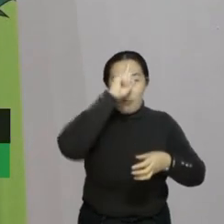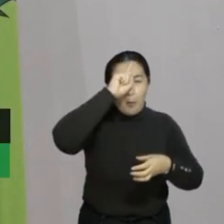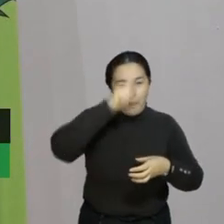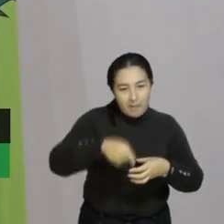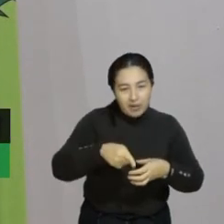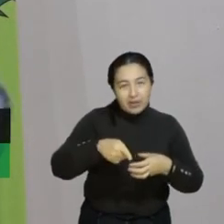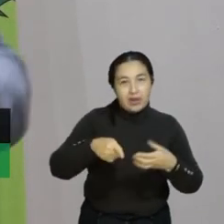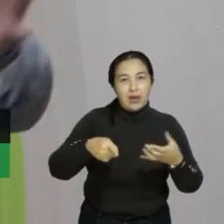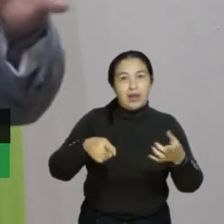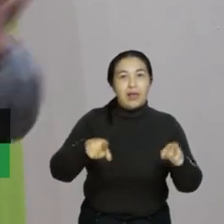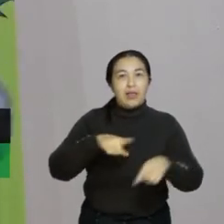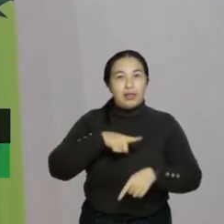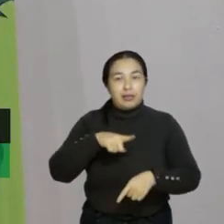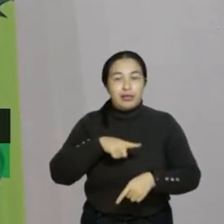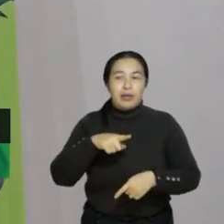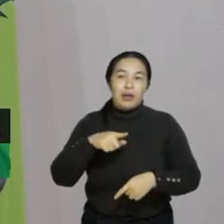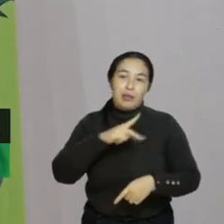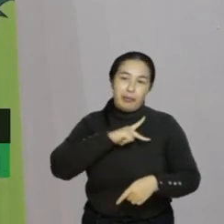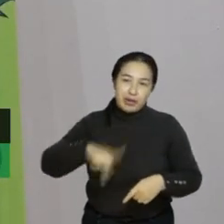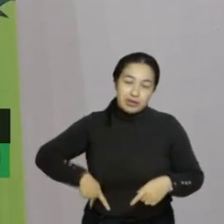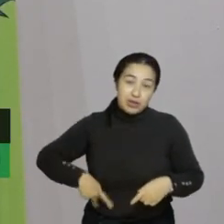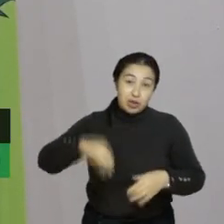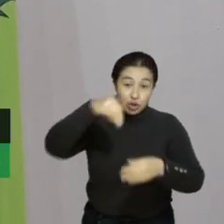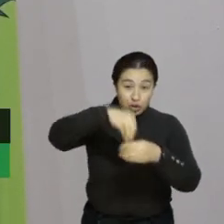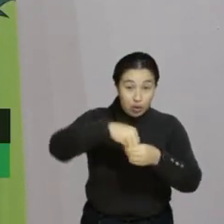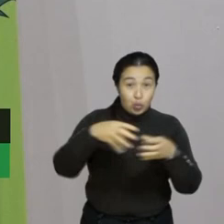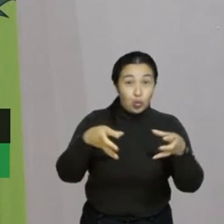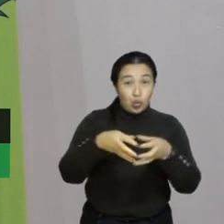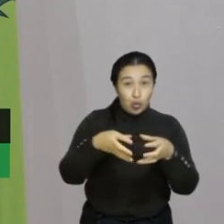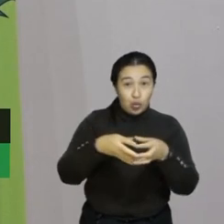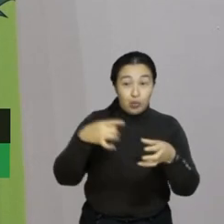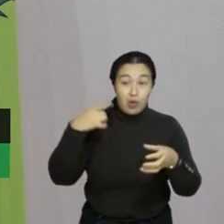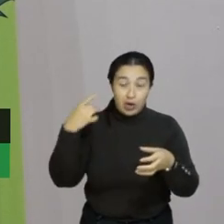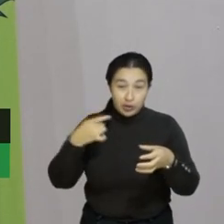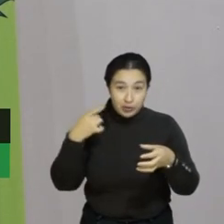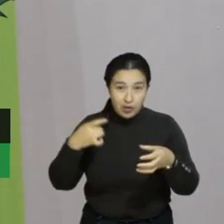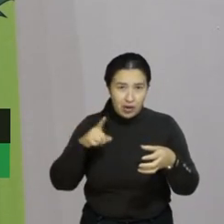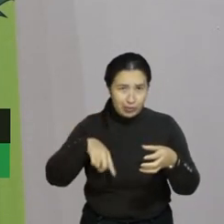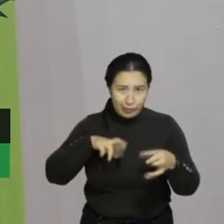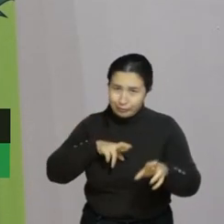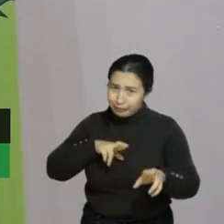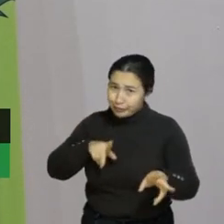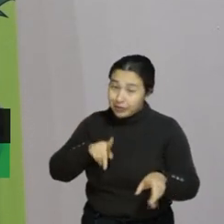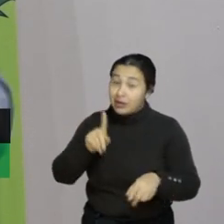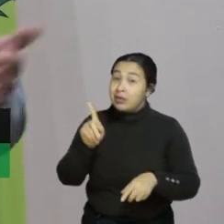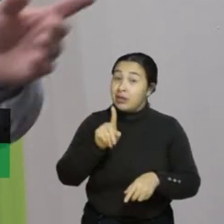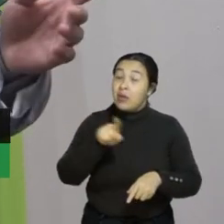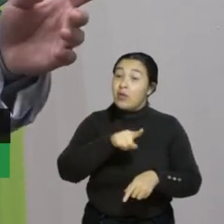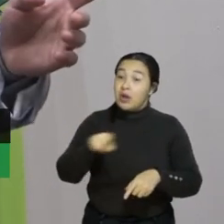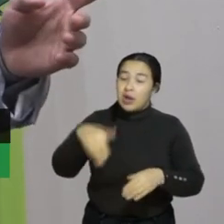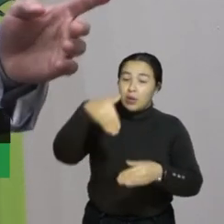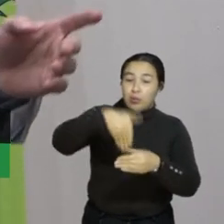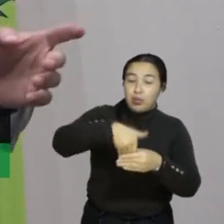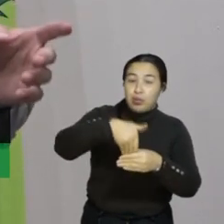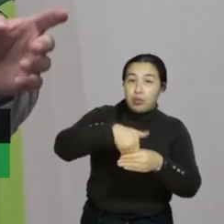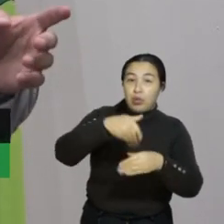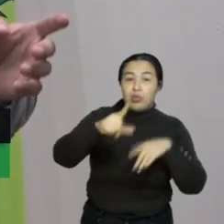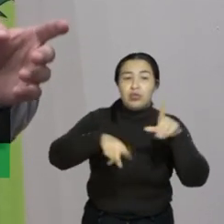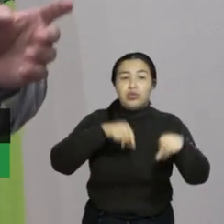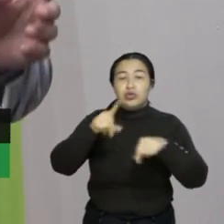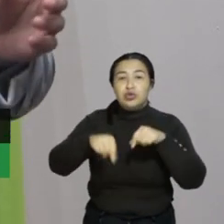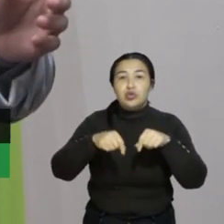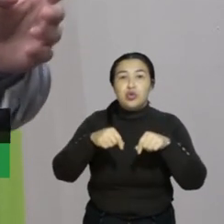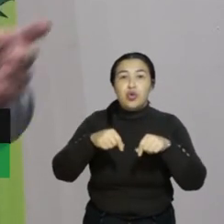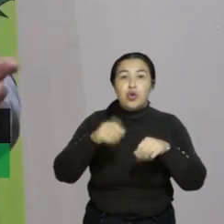enfim. E na Defensoria Pública não é diferente. E através de eleições eles foram eleitos. Então,